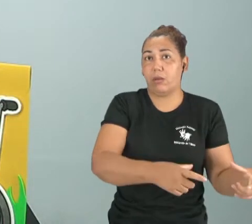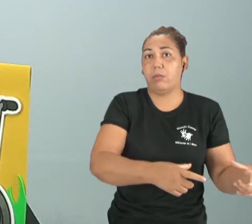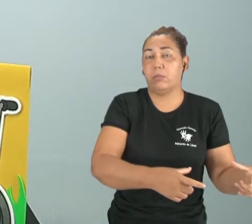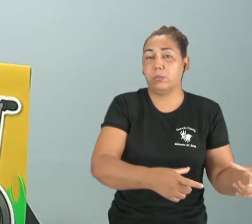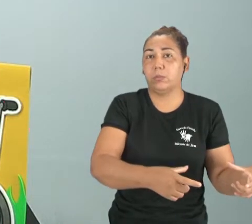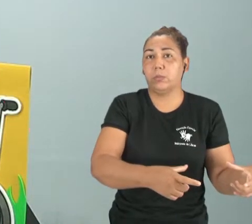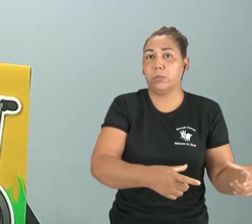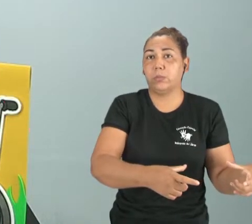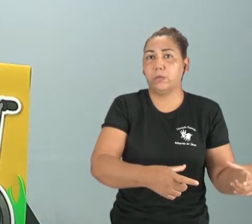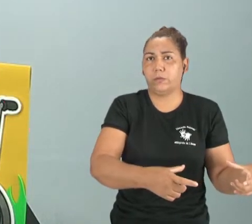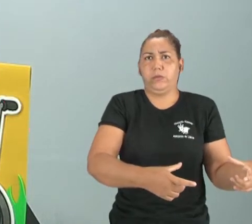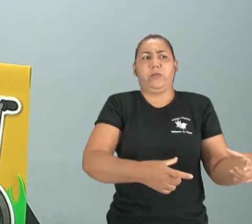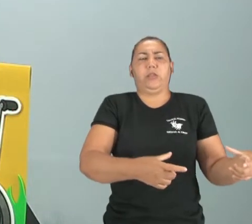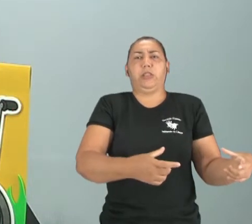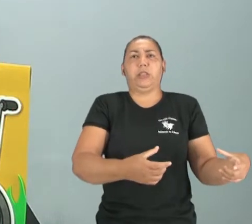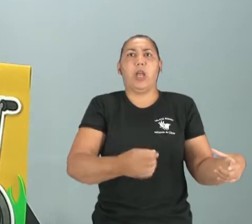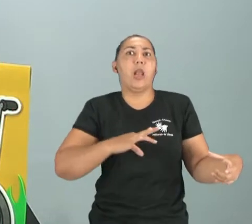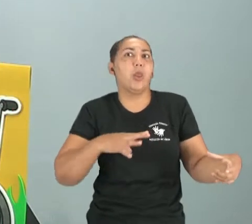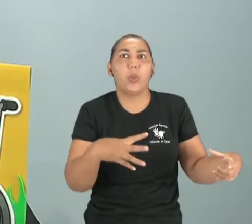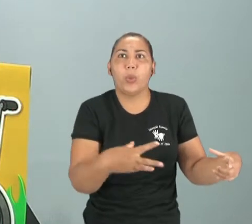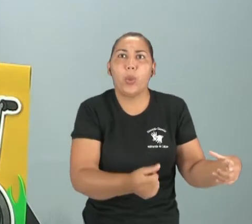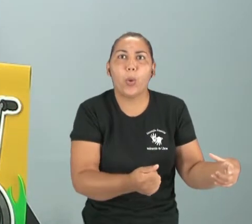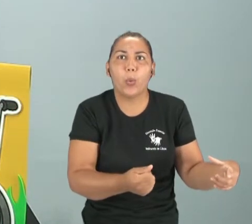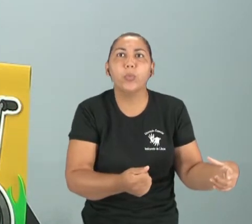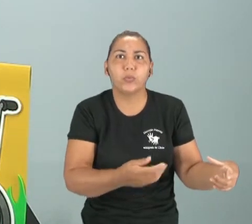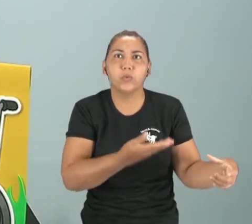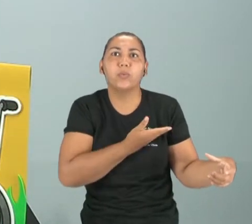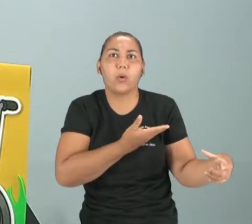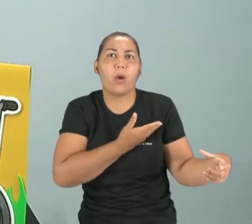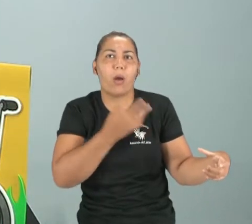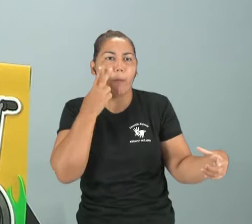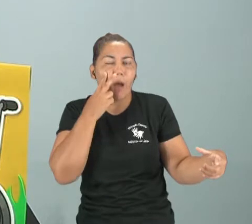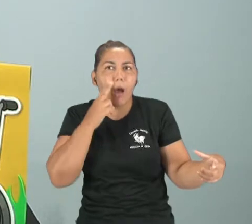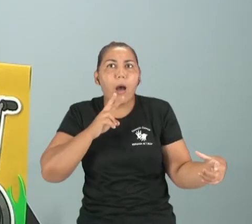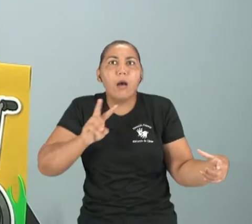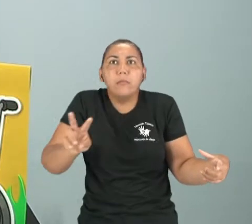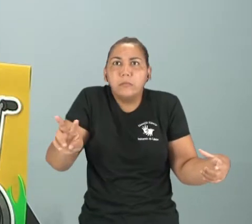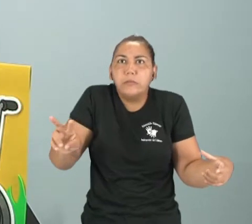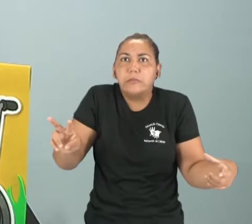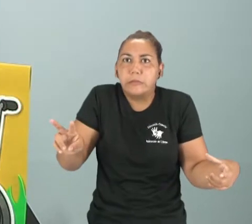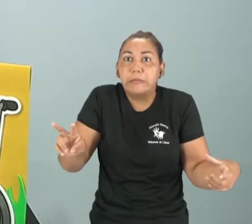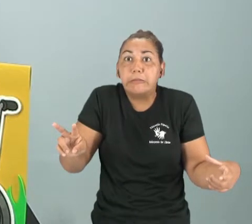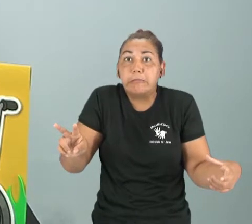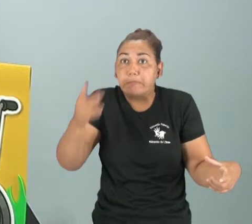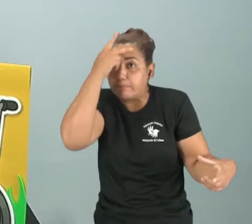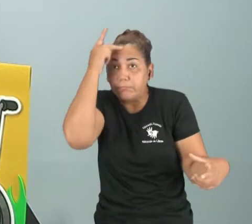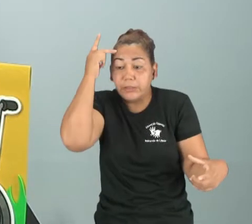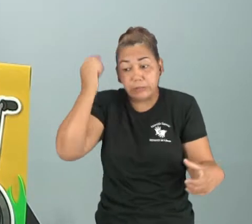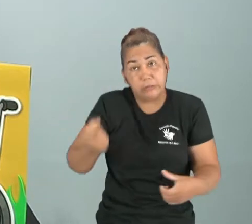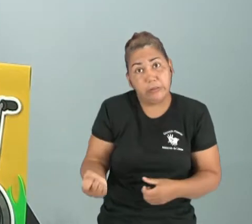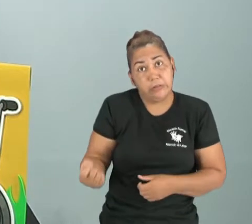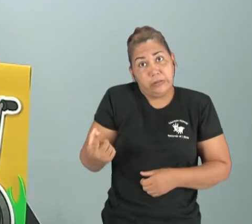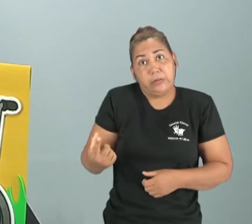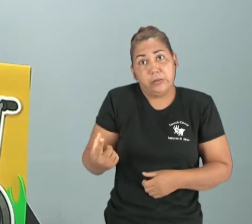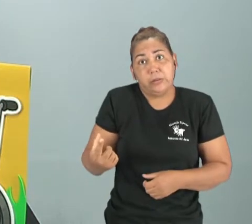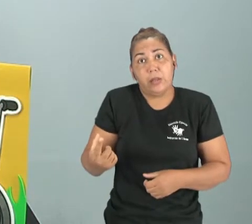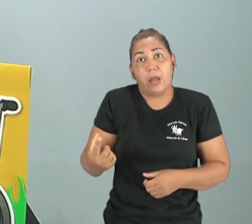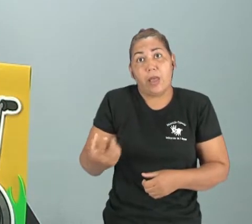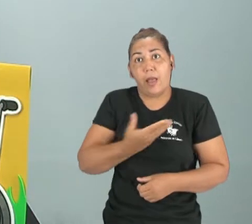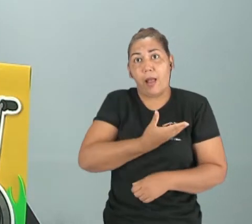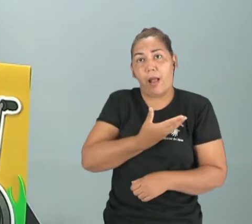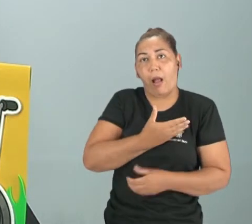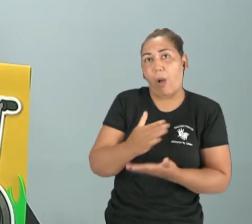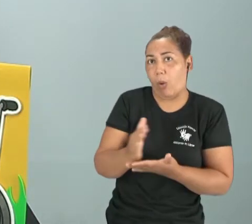e todo mundo, os coleguinhas, ficaram olhando para ele como se ele fosse uma pessoa estranha. E alguns coleguinhas até